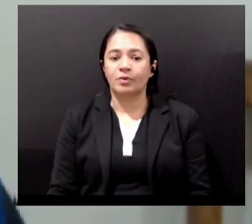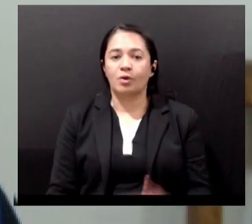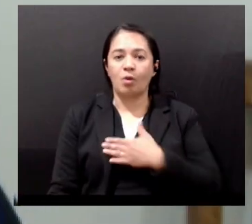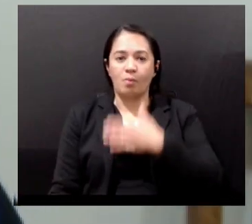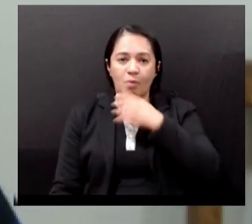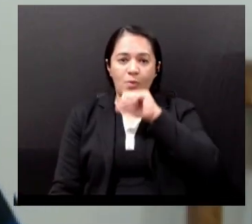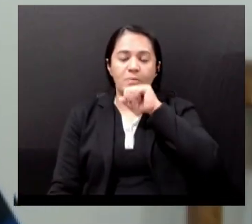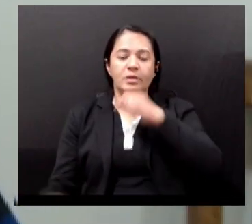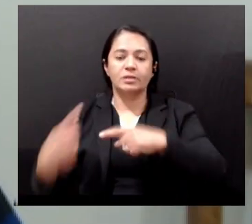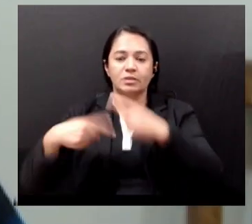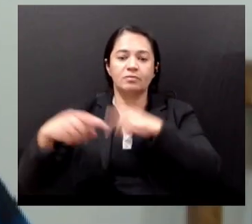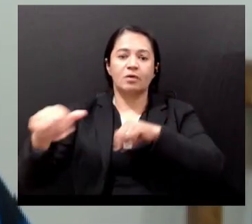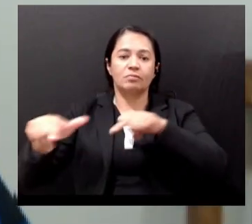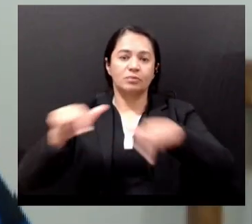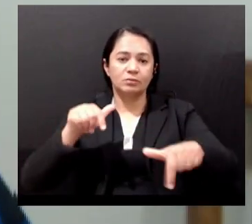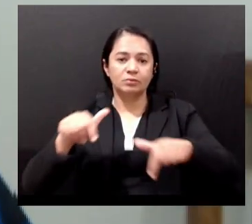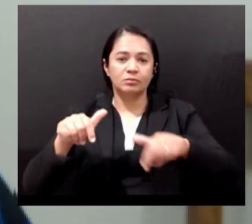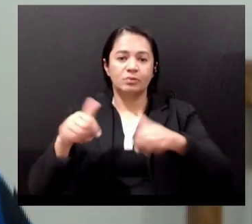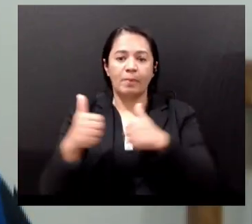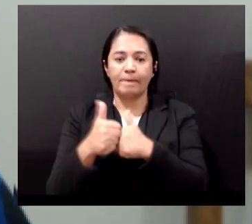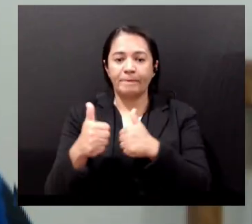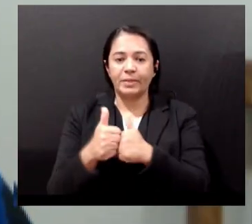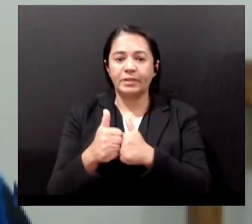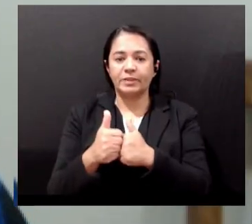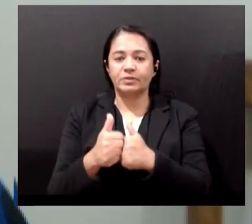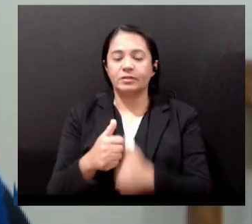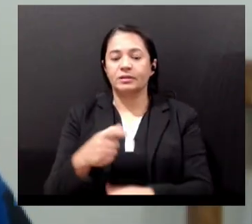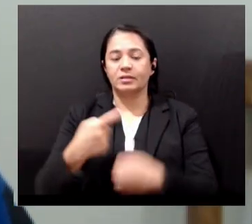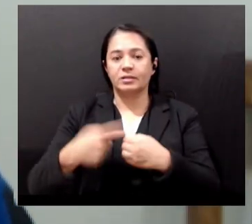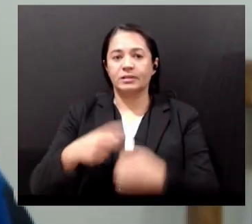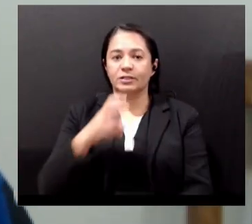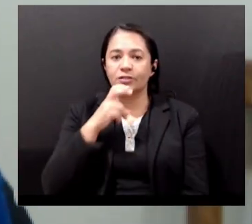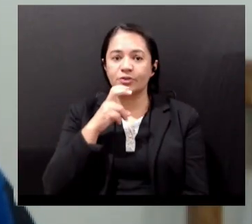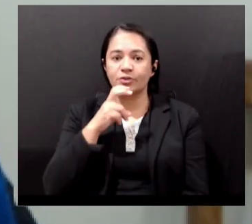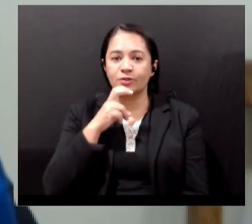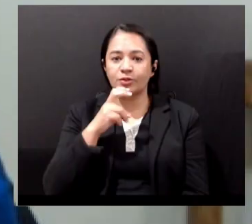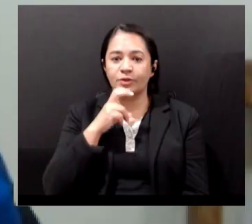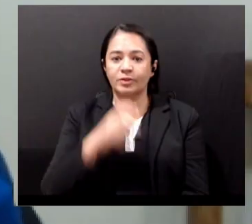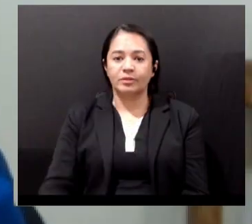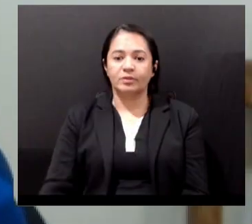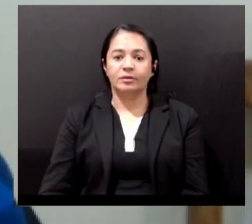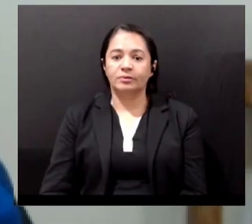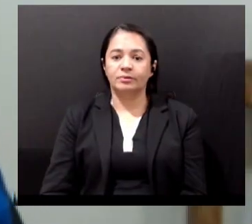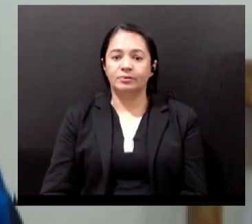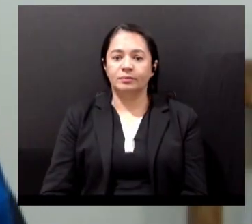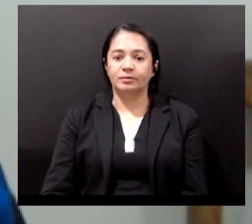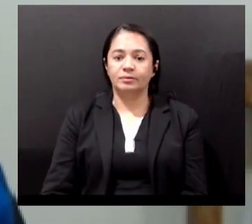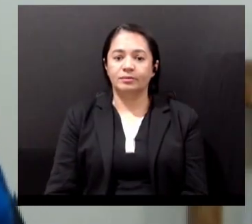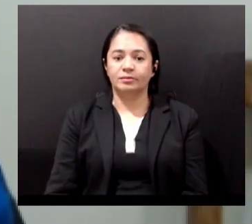inclusive meu pai desenvolve a atividade dele aqui próximo da cidade de Sorocaba. Então,